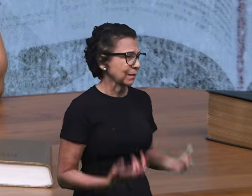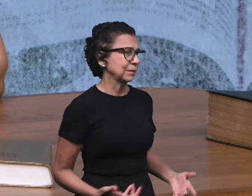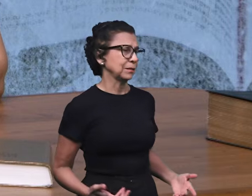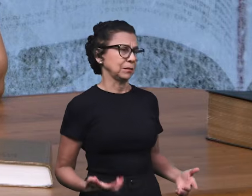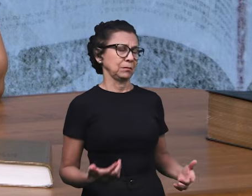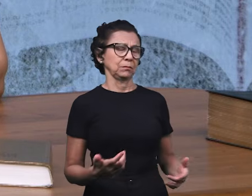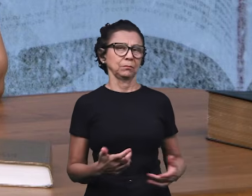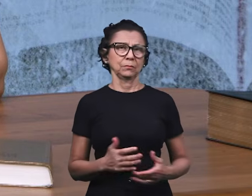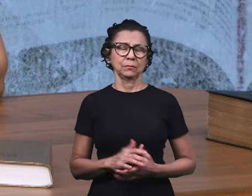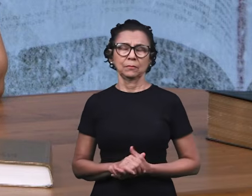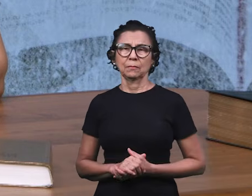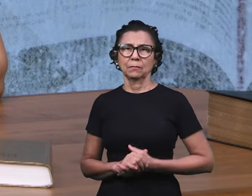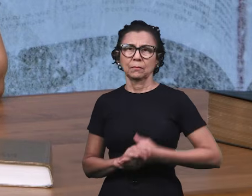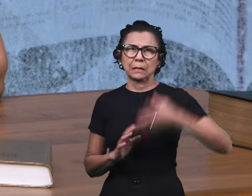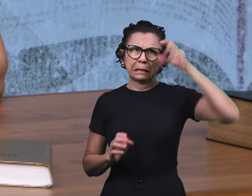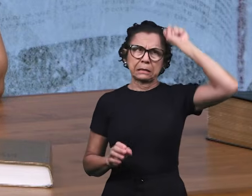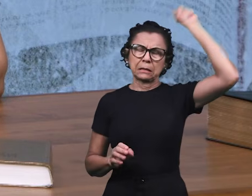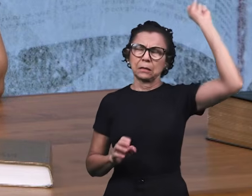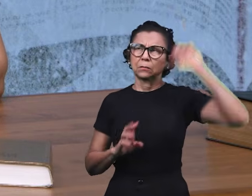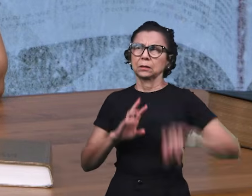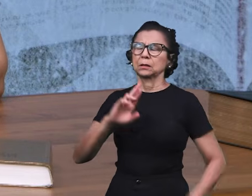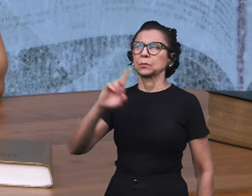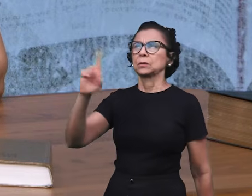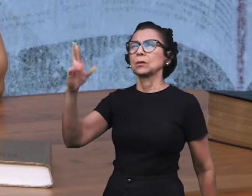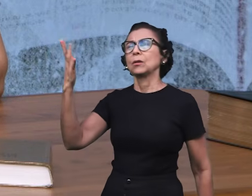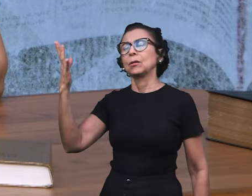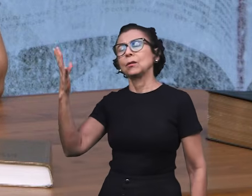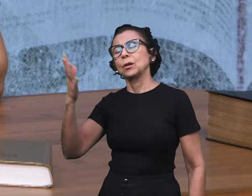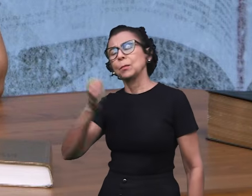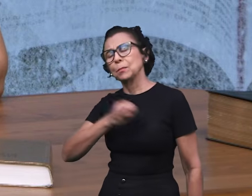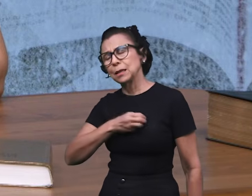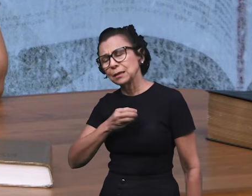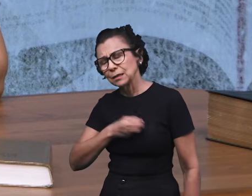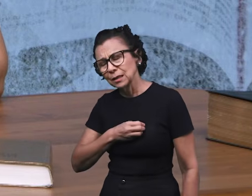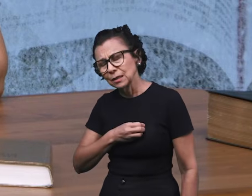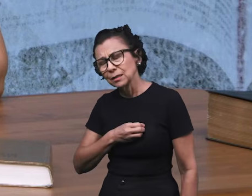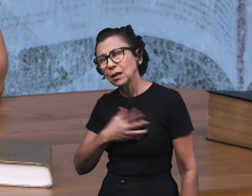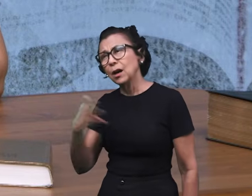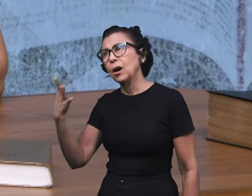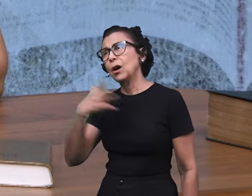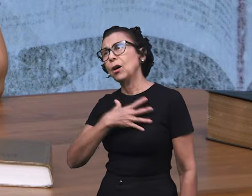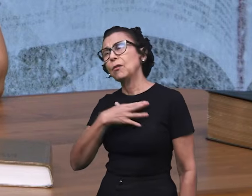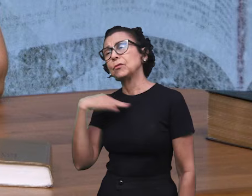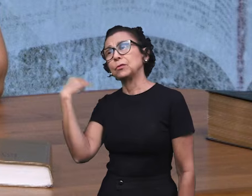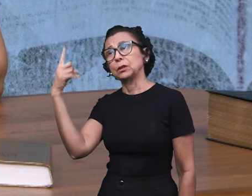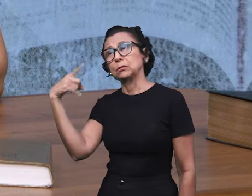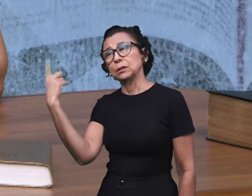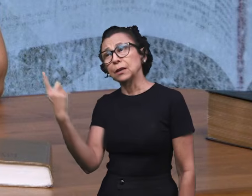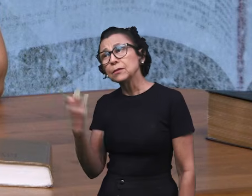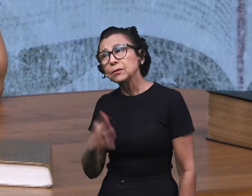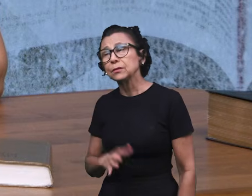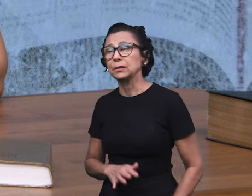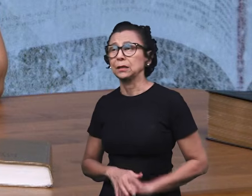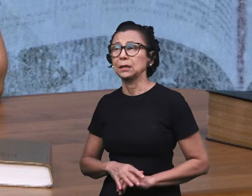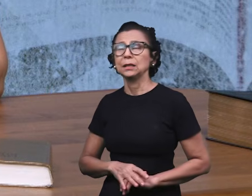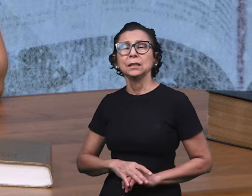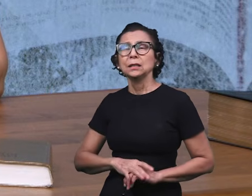Saul: pequei, volta, meu filho Davi, porque não mandarei fazer-te